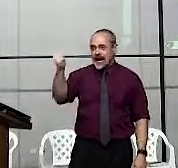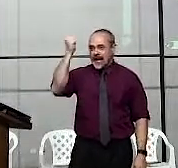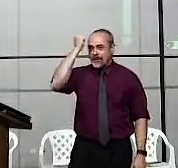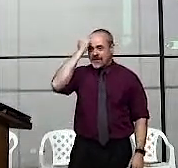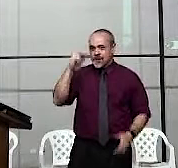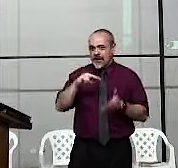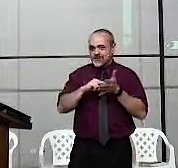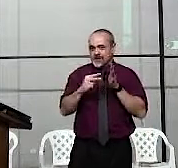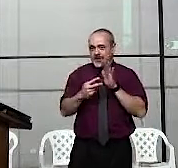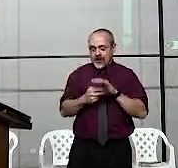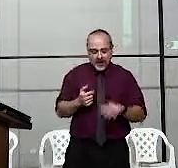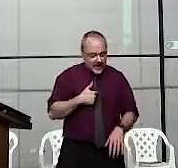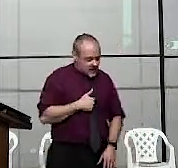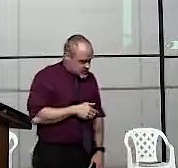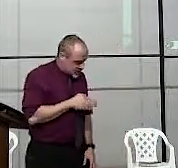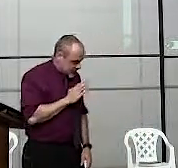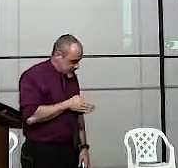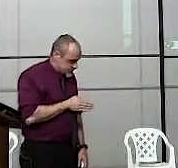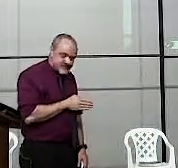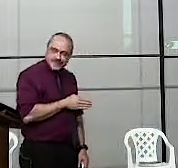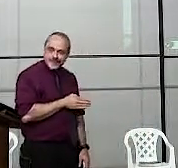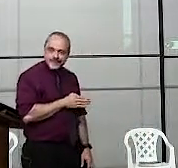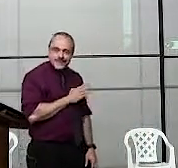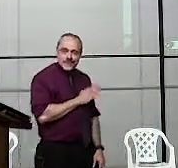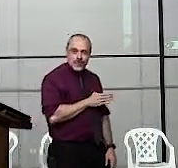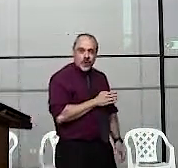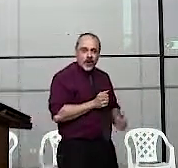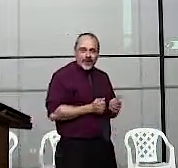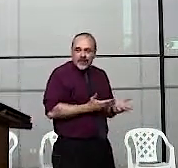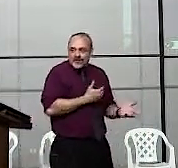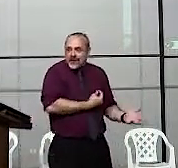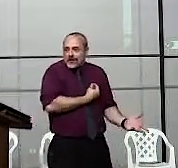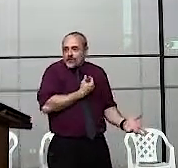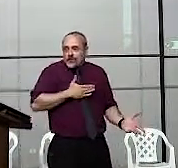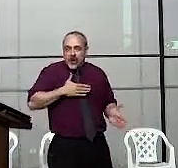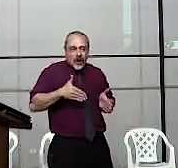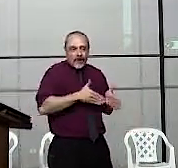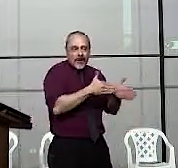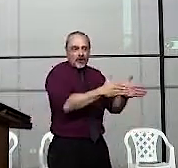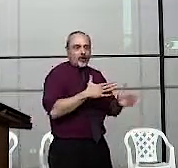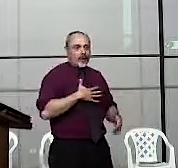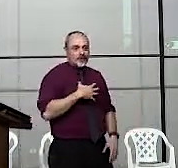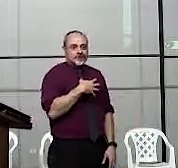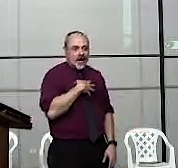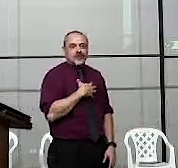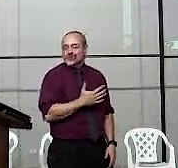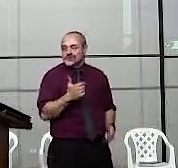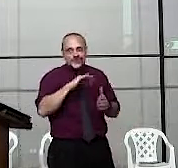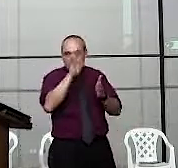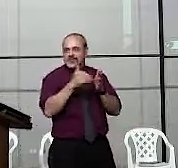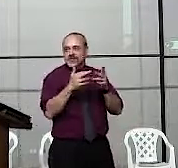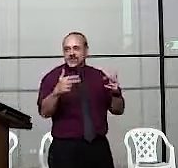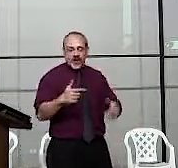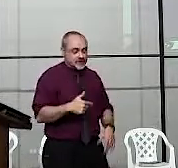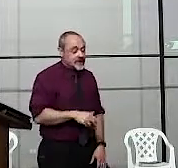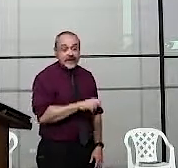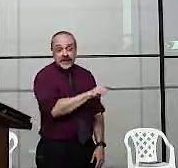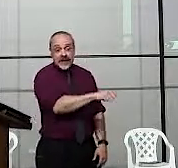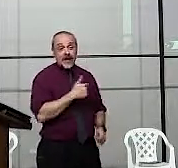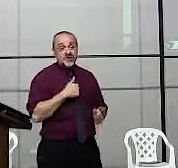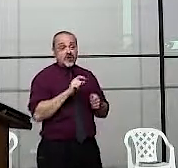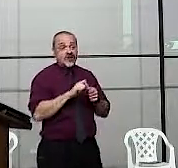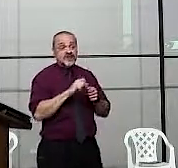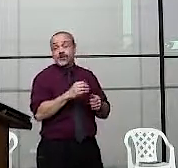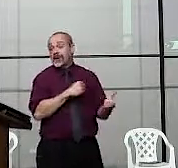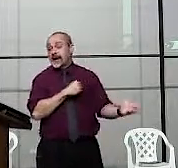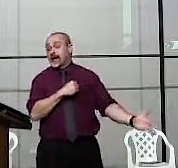Esse arrependimento significa que eu estou indo com a minha vida, o meu caminho, o meu jeito, todas essas coisas, e